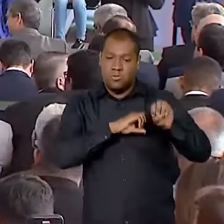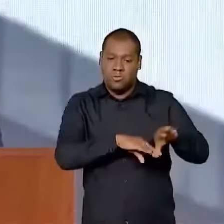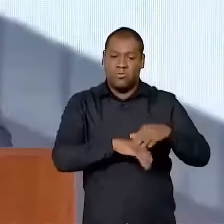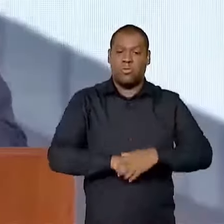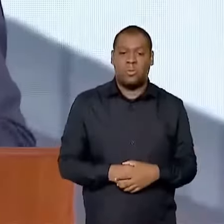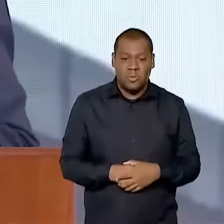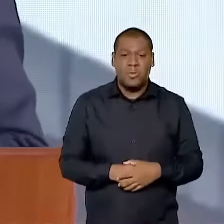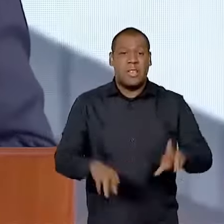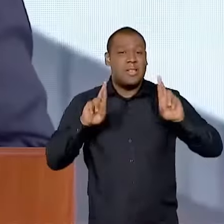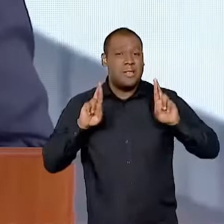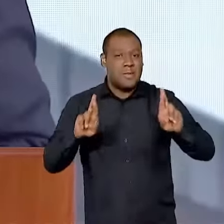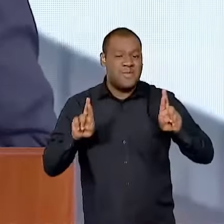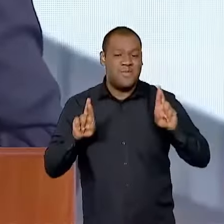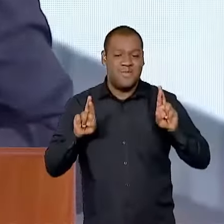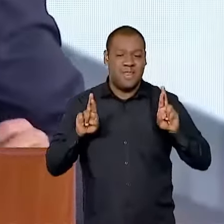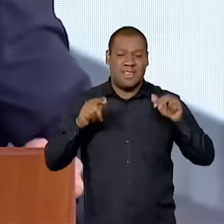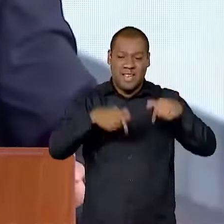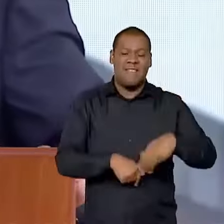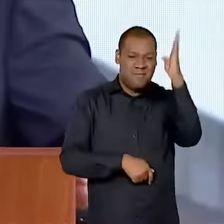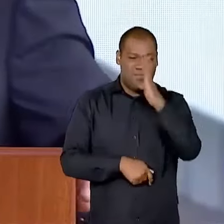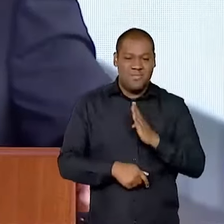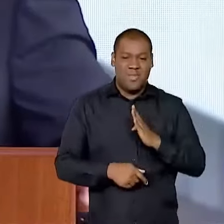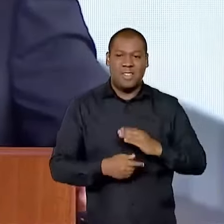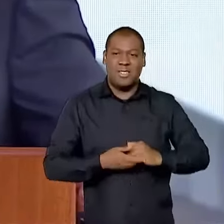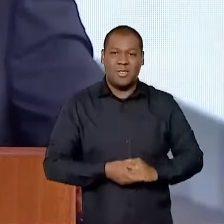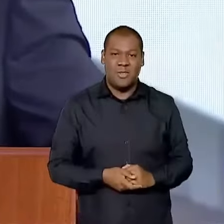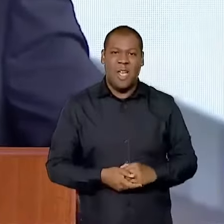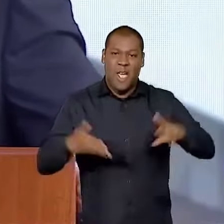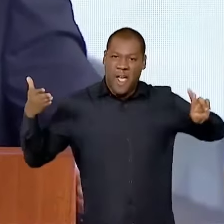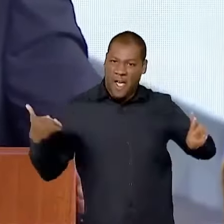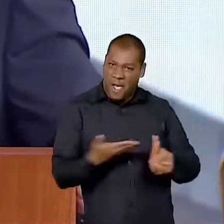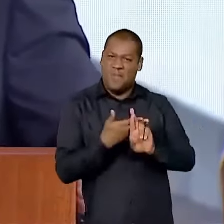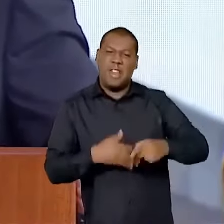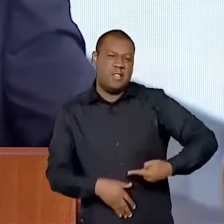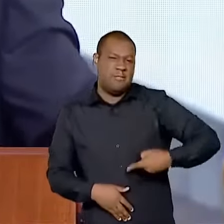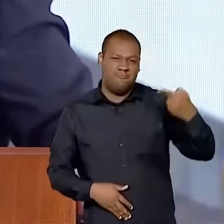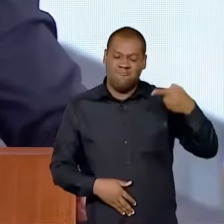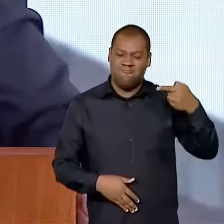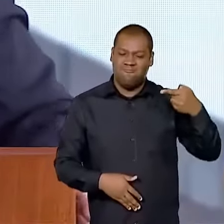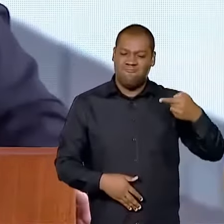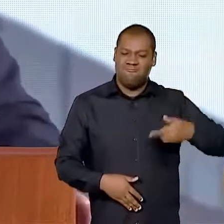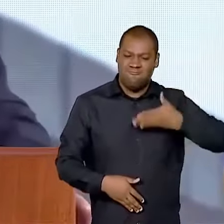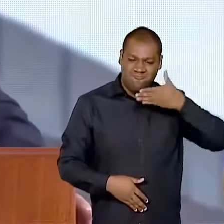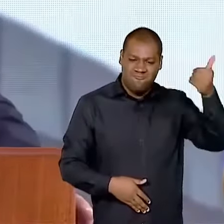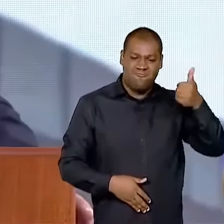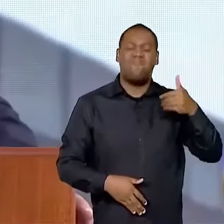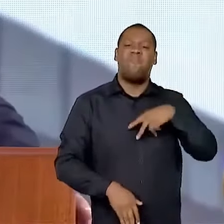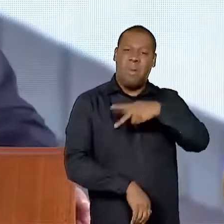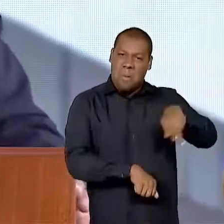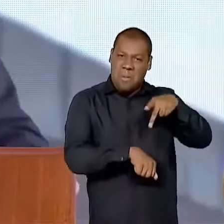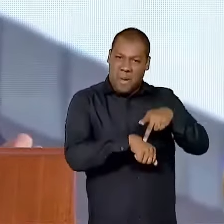ter a certeza que esse país vai chegar a ser um país de primeiro mundo, um país